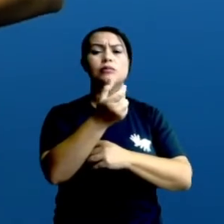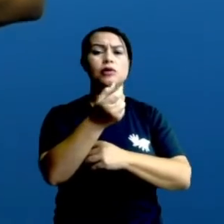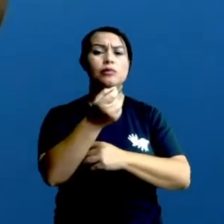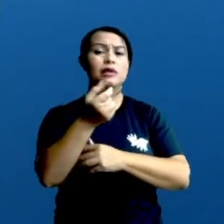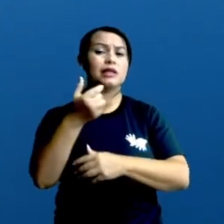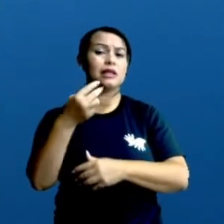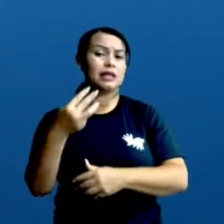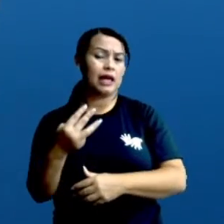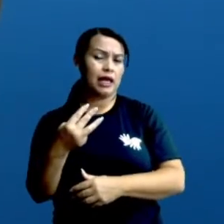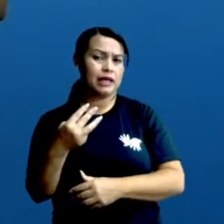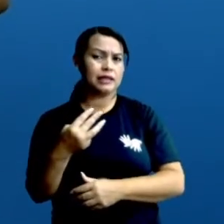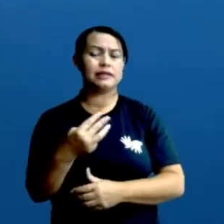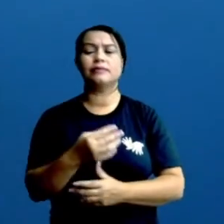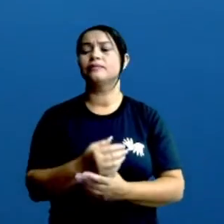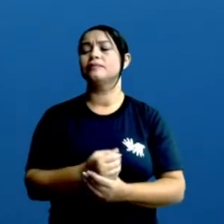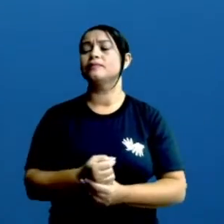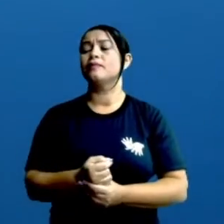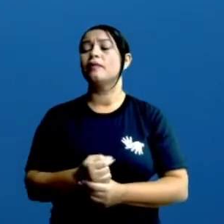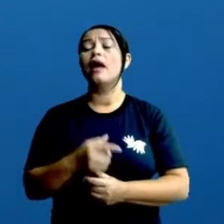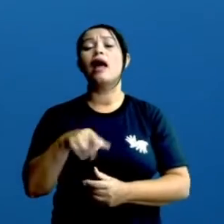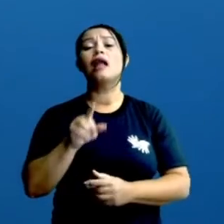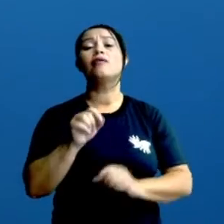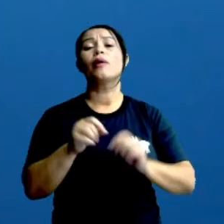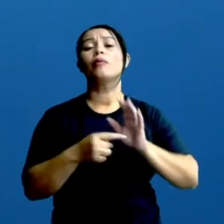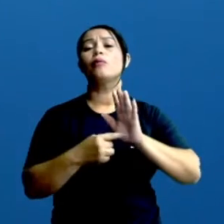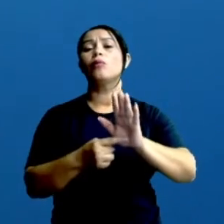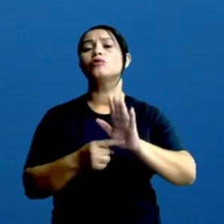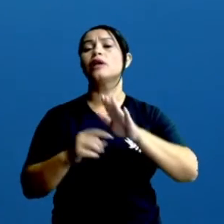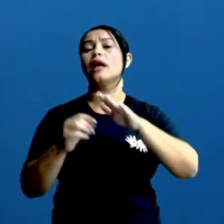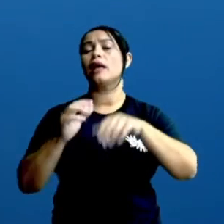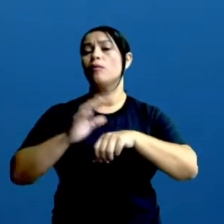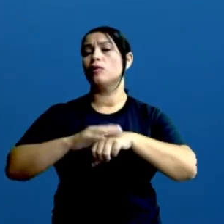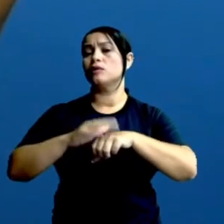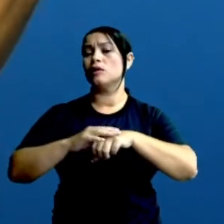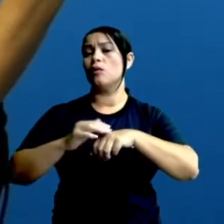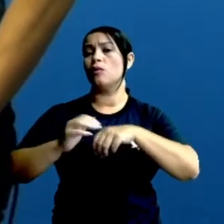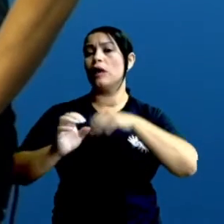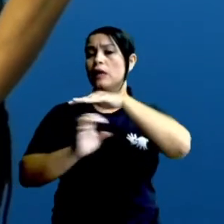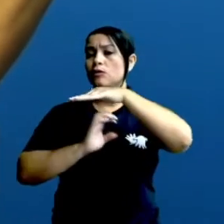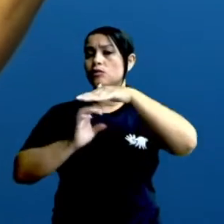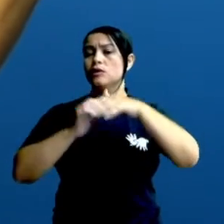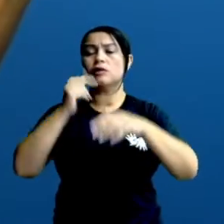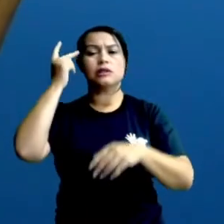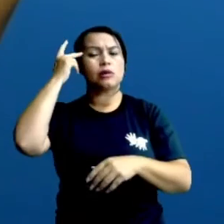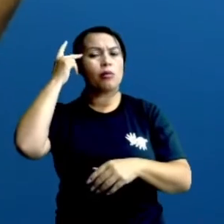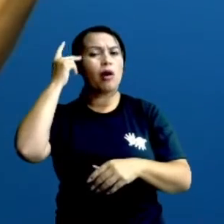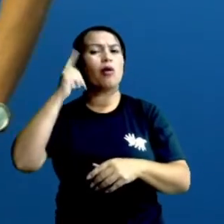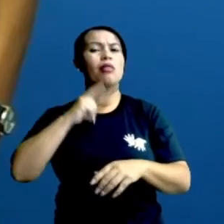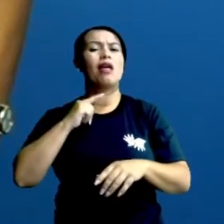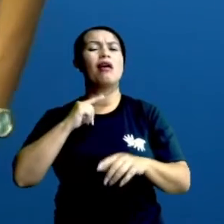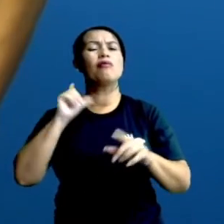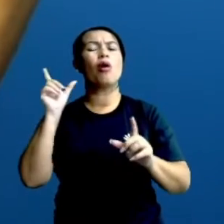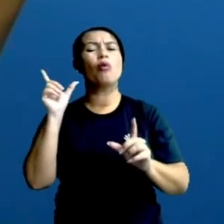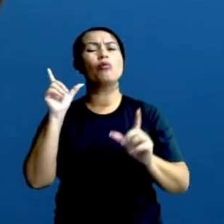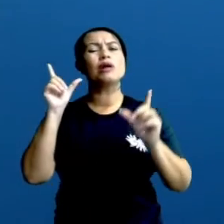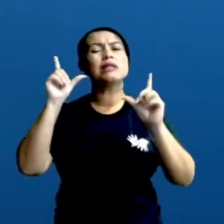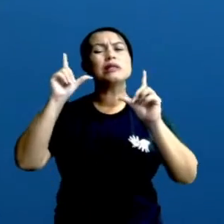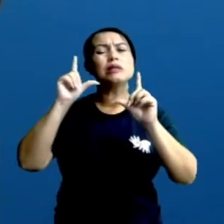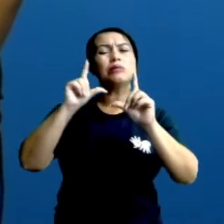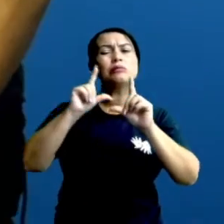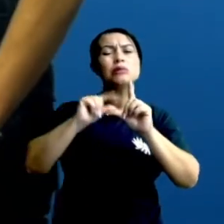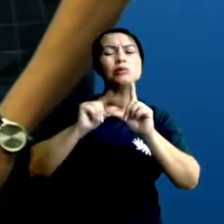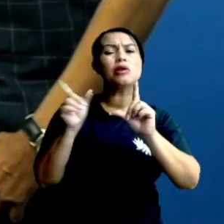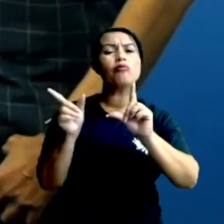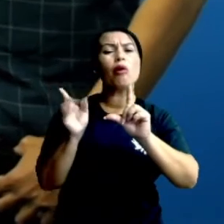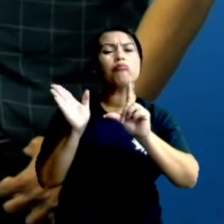mas são mais atuais do que o anterior, perceba que a produção industrial de São Paulo já deu uma queda de 38,6%